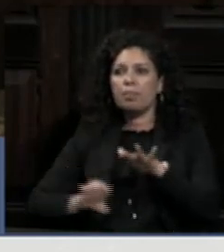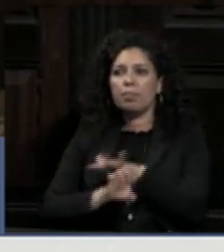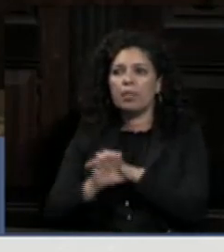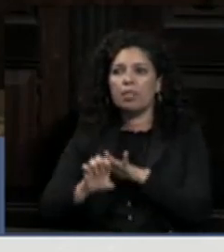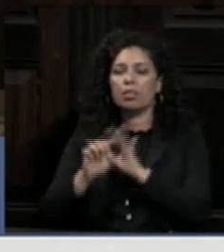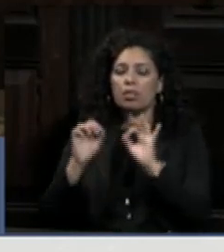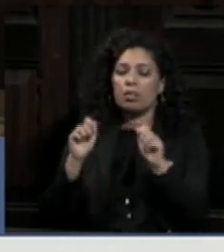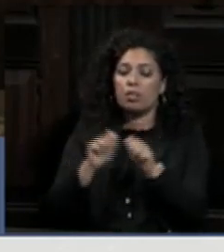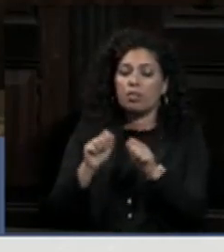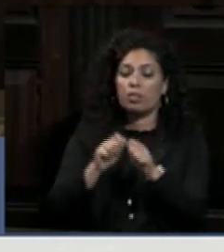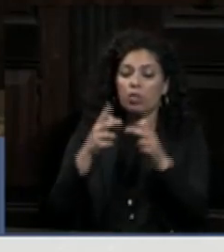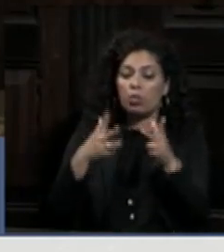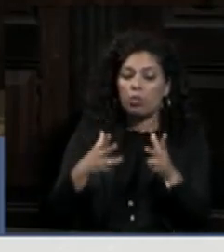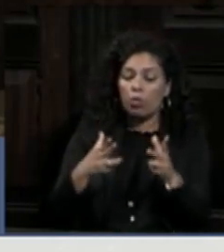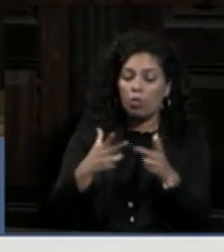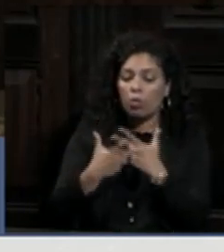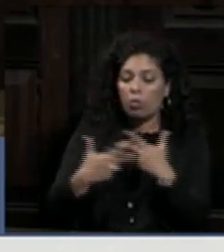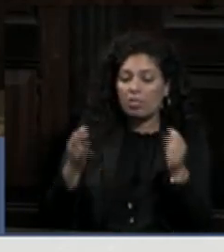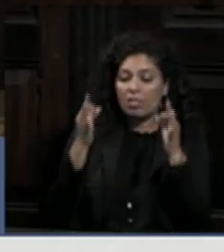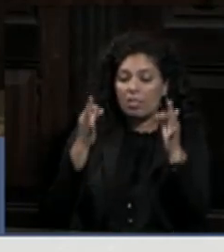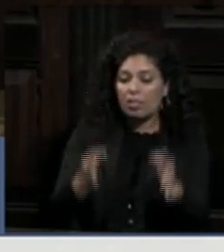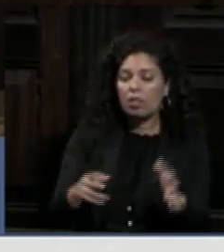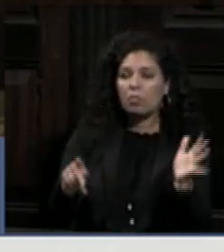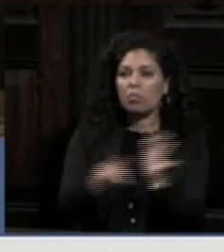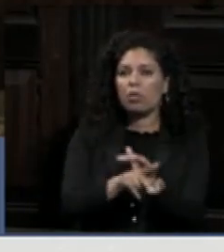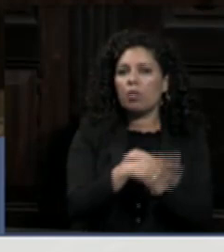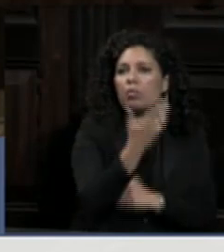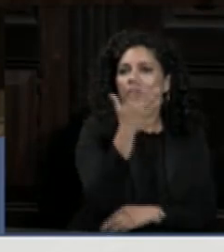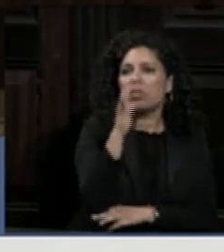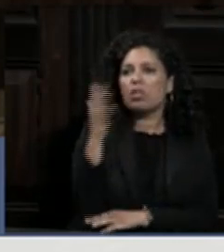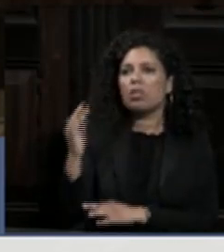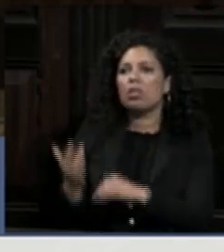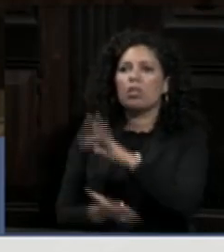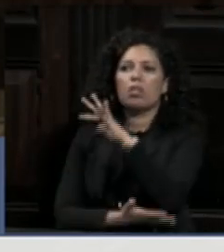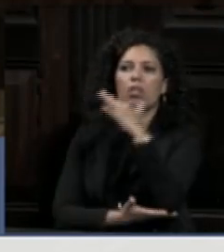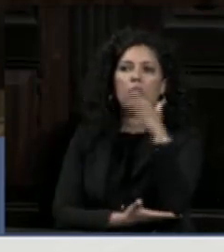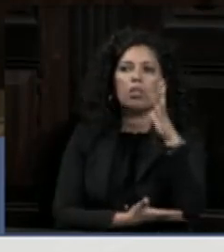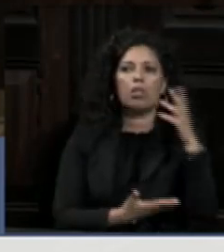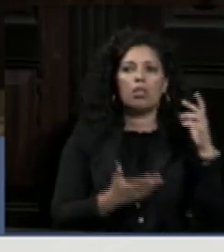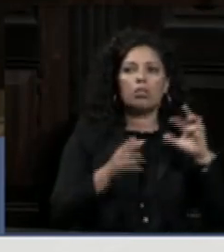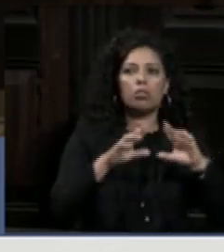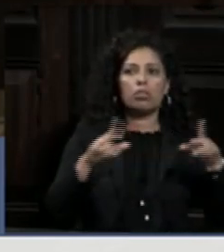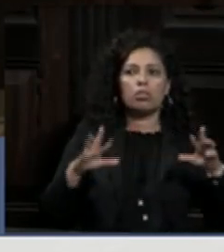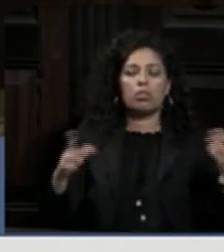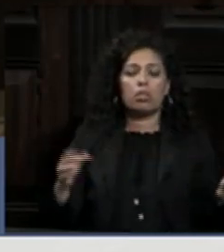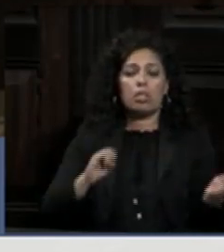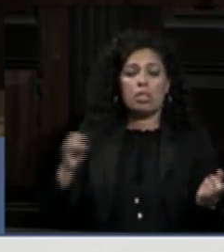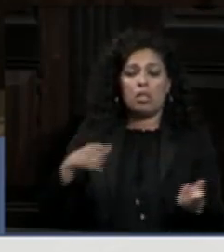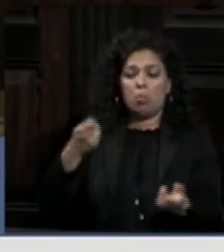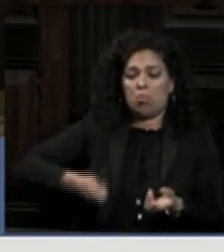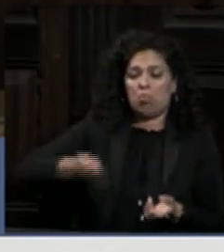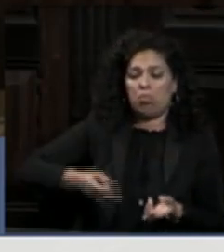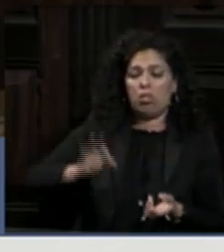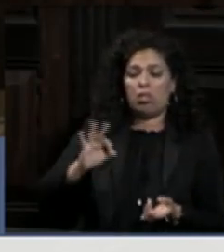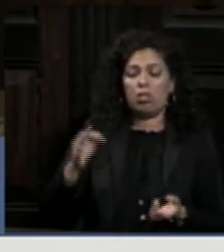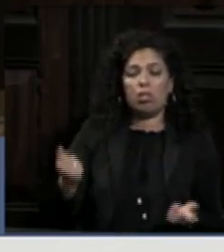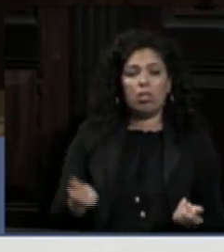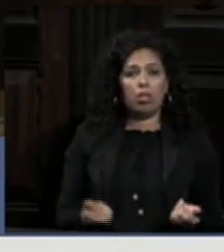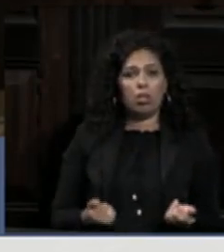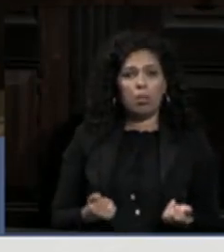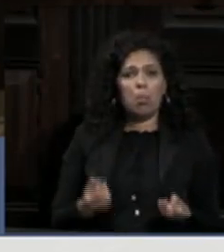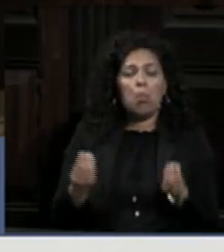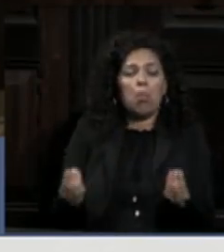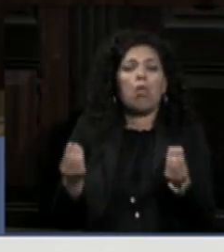têm que ser respeitadas senão de que vai arrecadar com o imposto